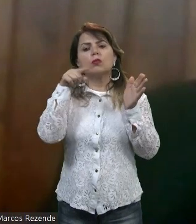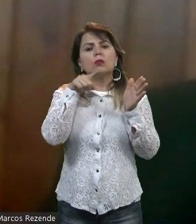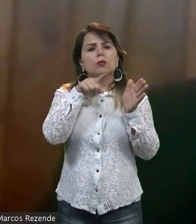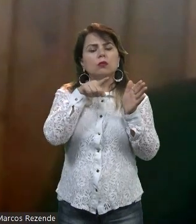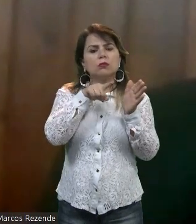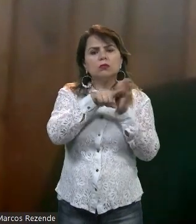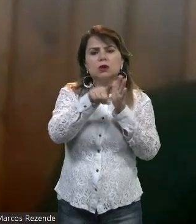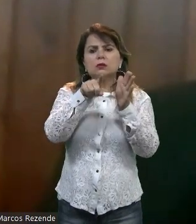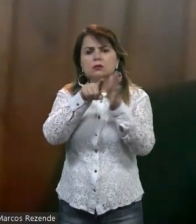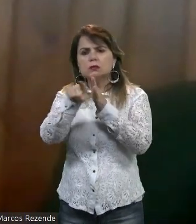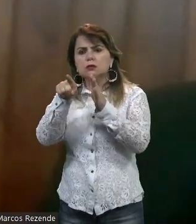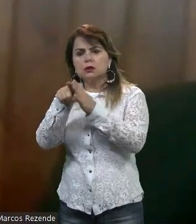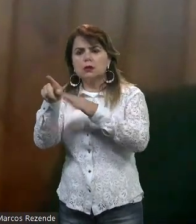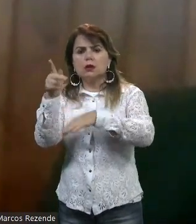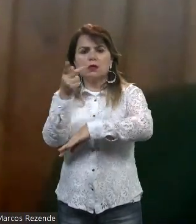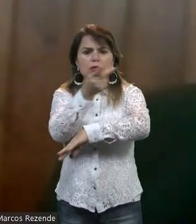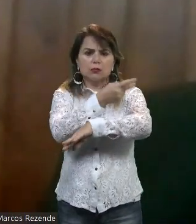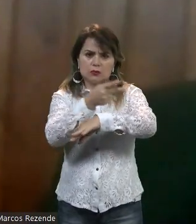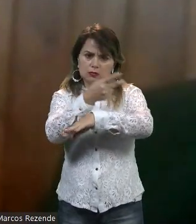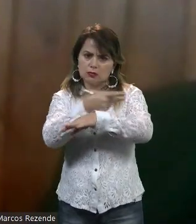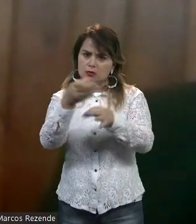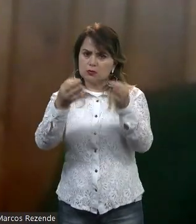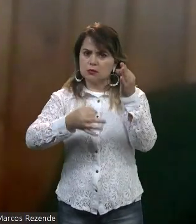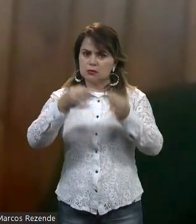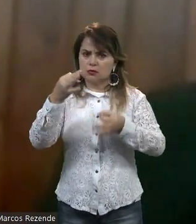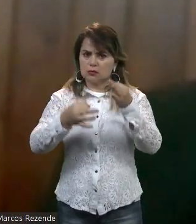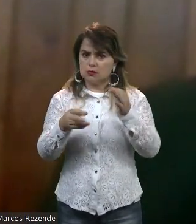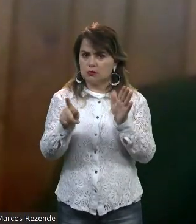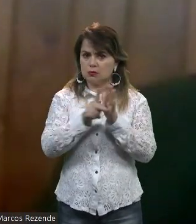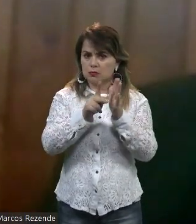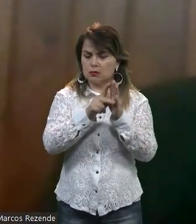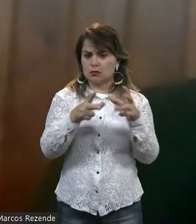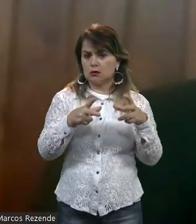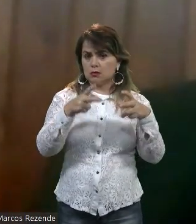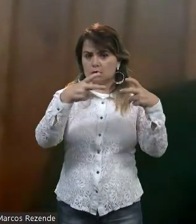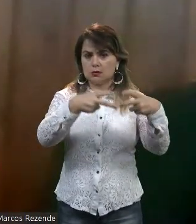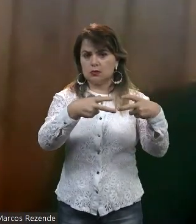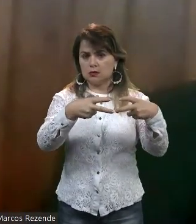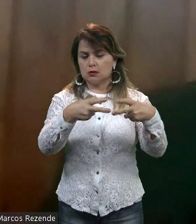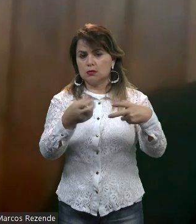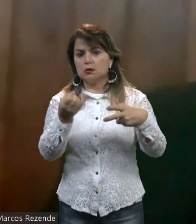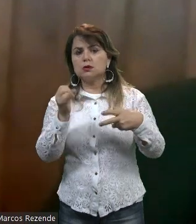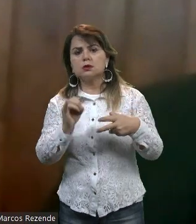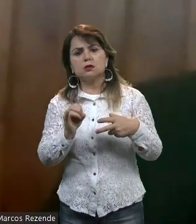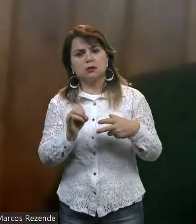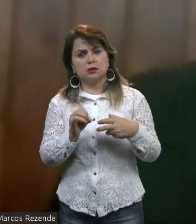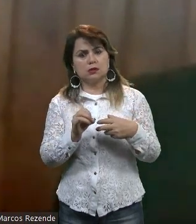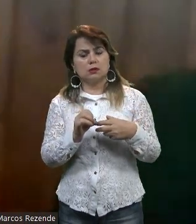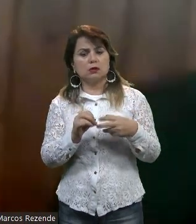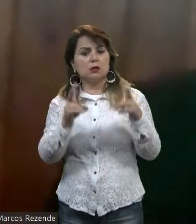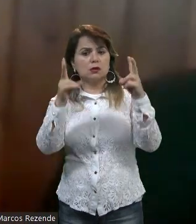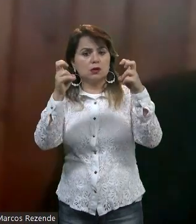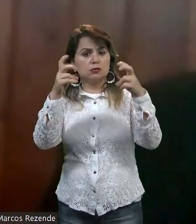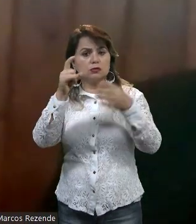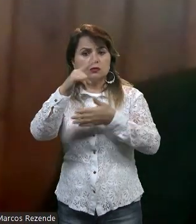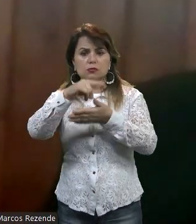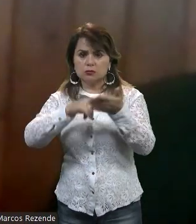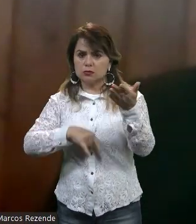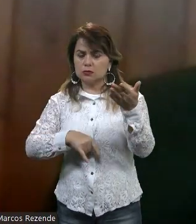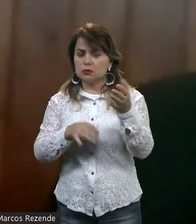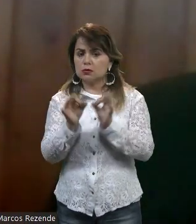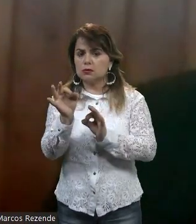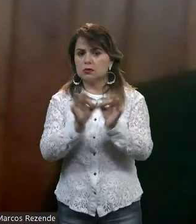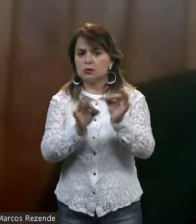o procurador jurídico da Câmara Municipal a respeito desse projeto quanto